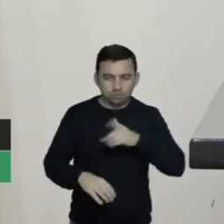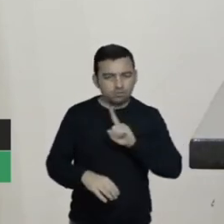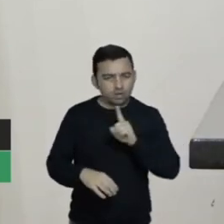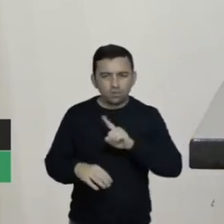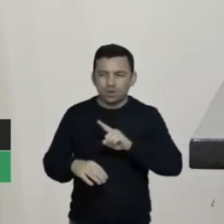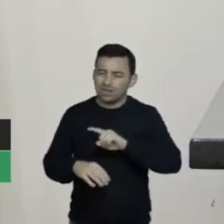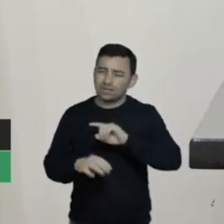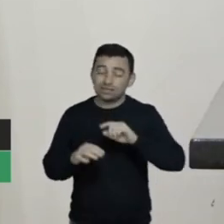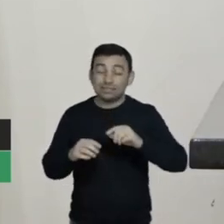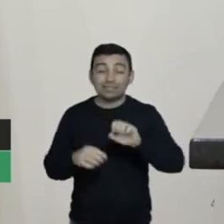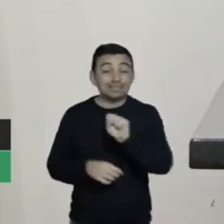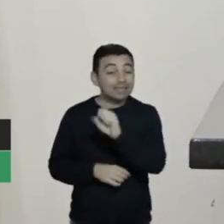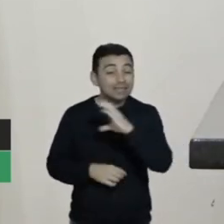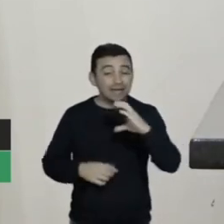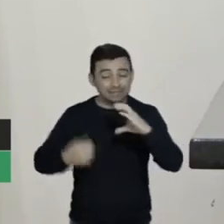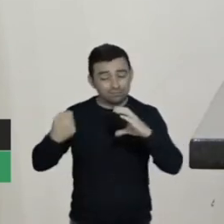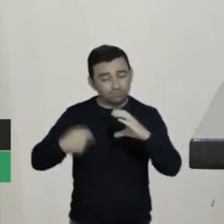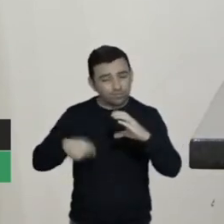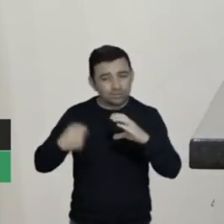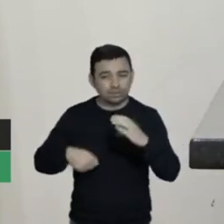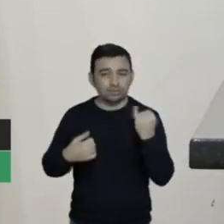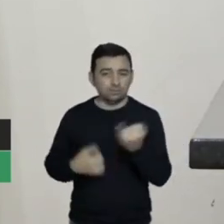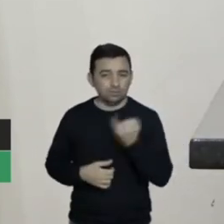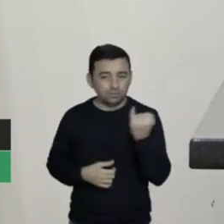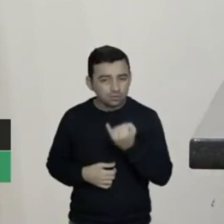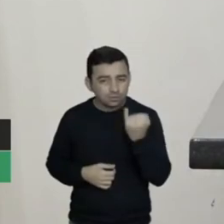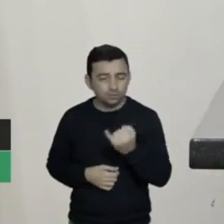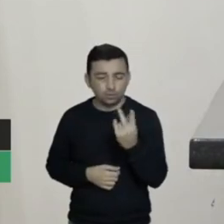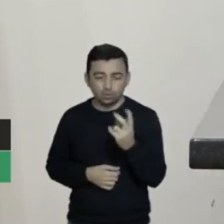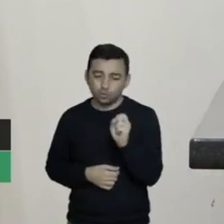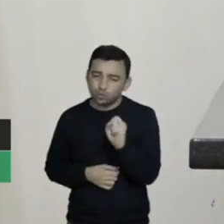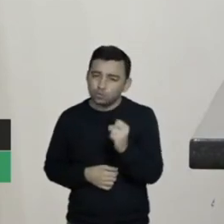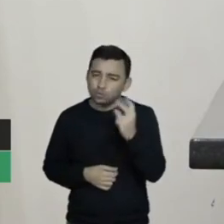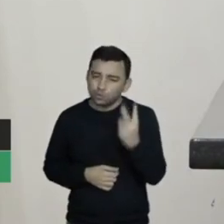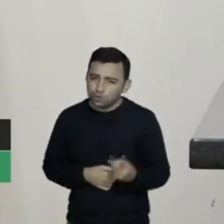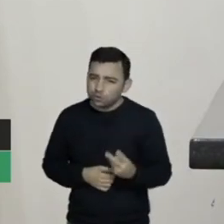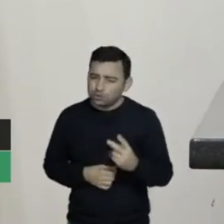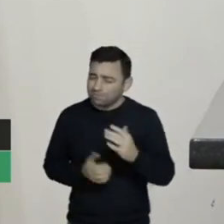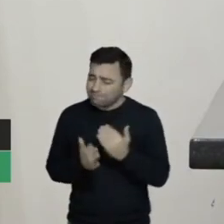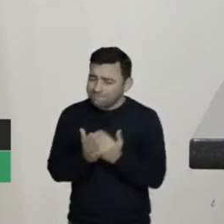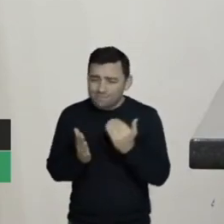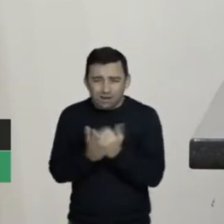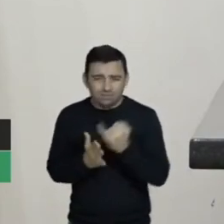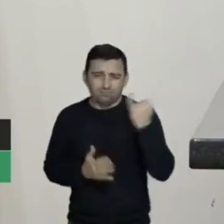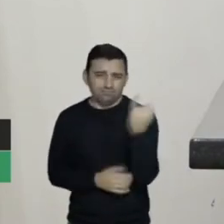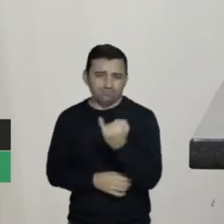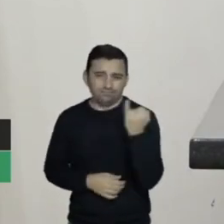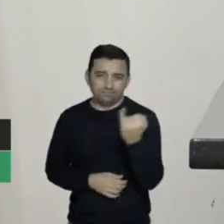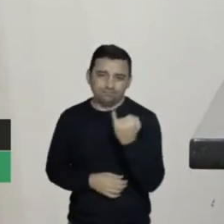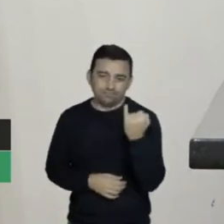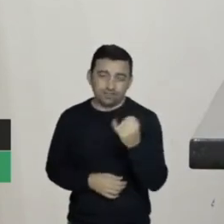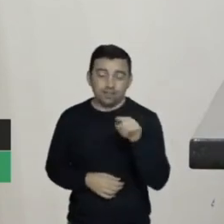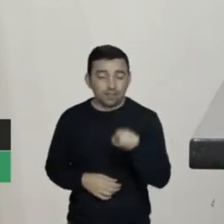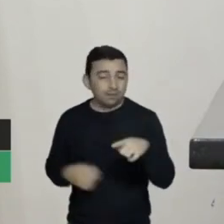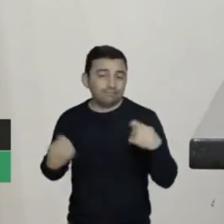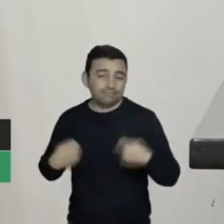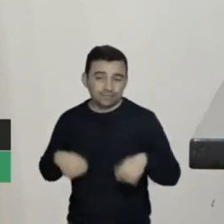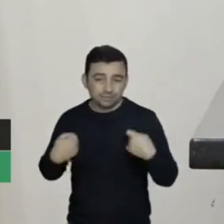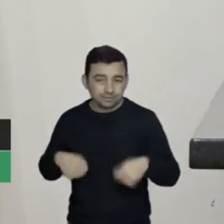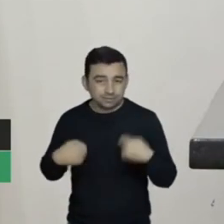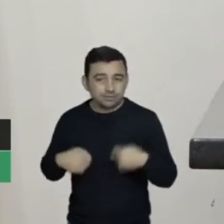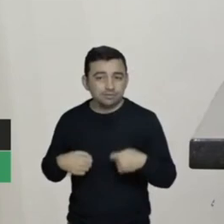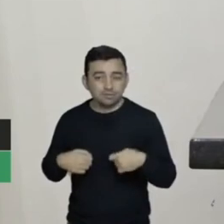é uma pauta de Santa Catarina quando a gente fala de br-282 da espinha dorsal do estado e que precisa de